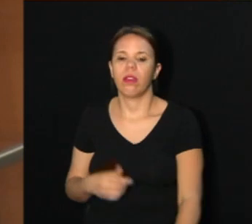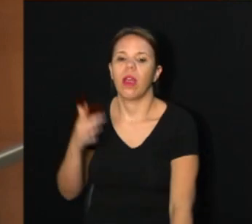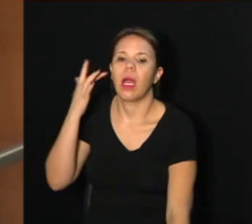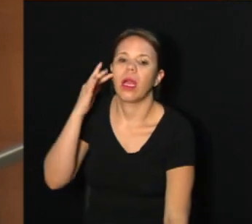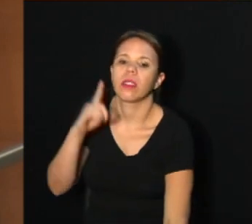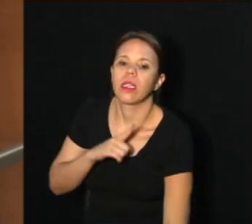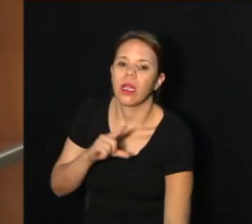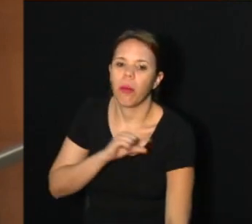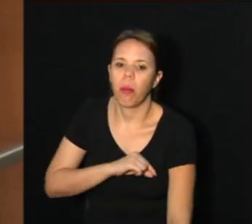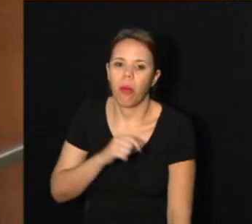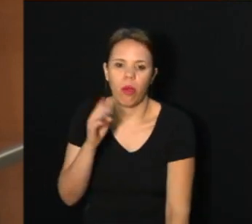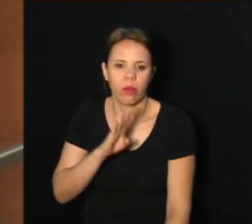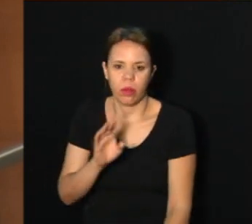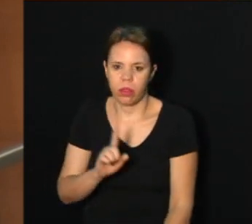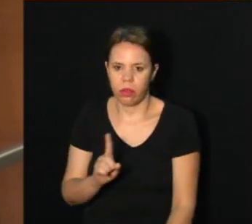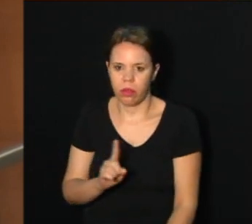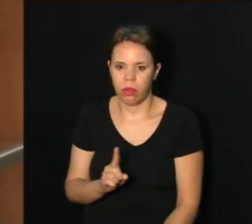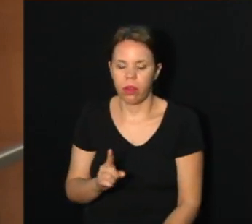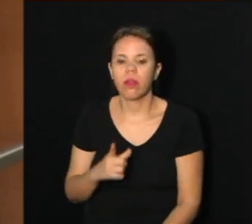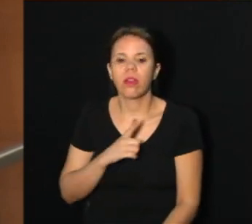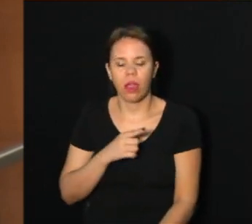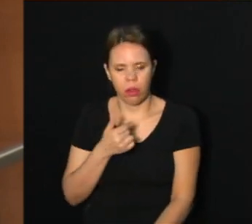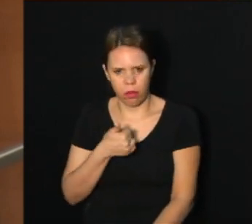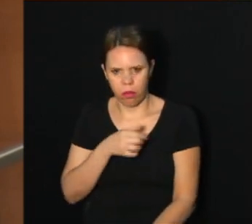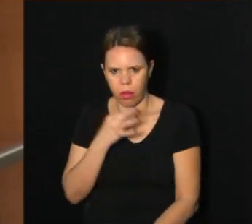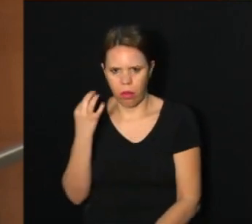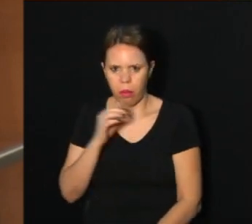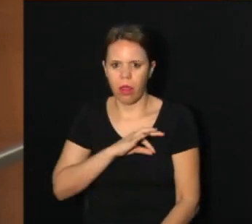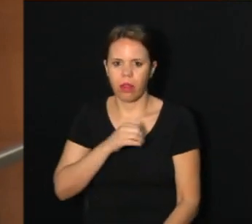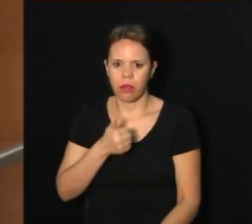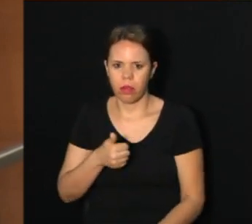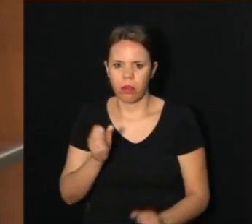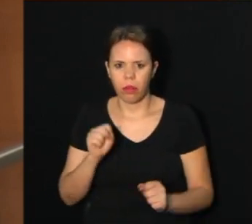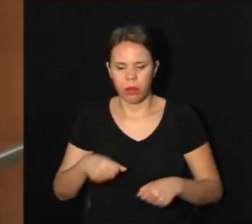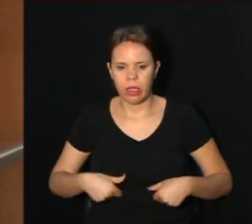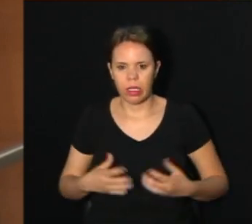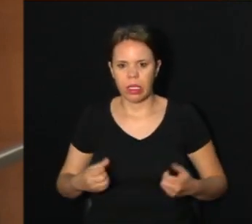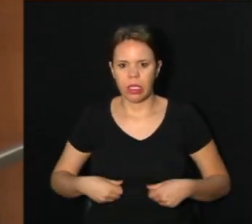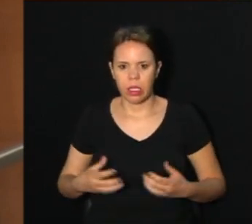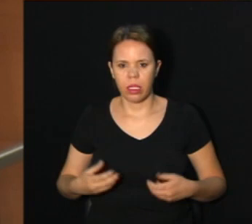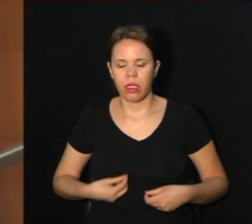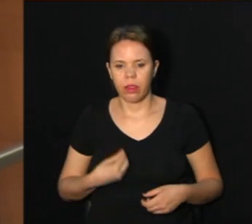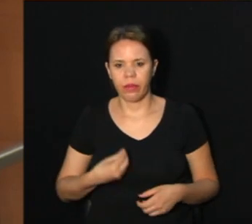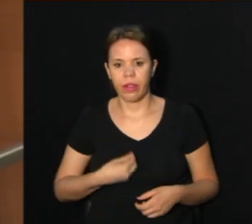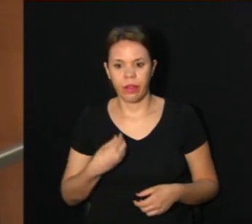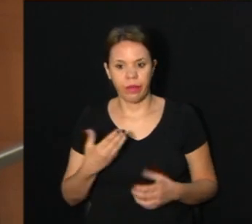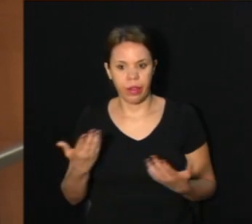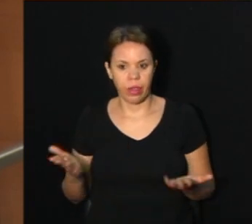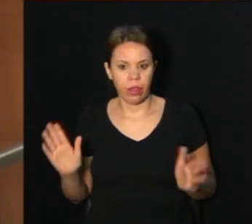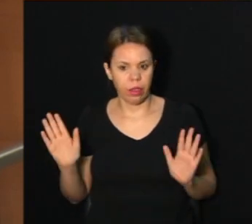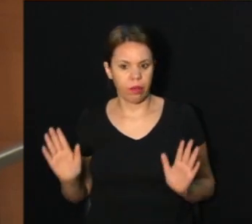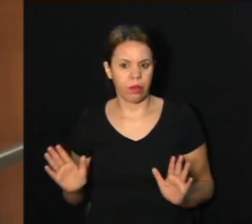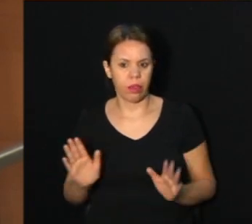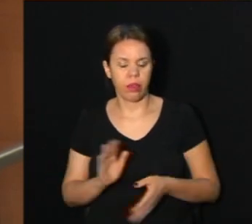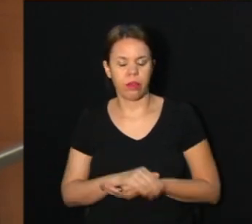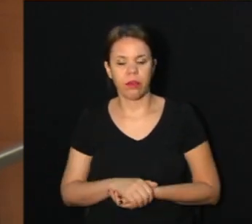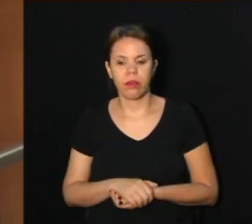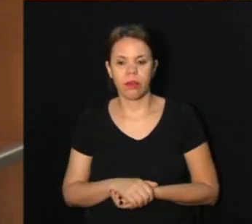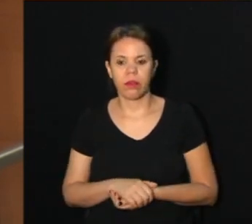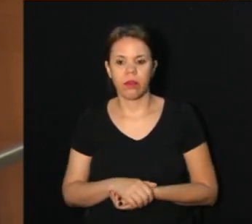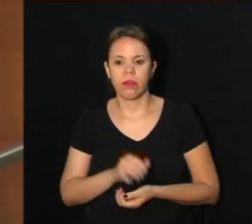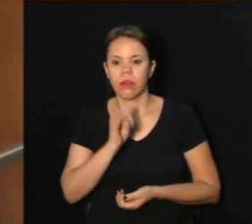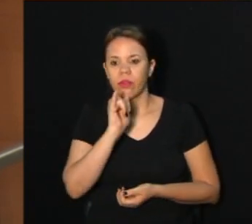que ganhar pouco no Brasil, não. Temos que ganhar bem, para poder gastar, sobreviver. Agora, e